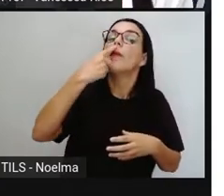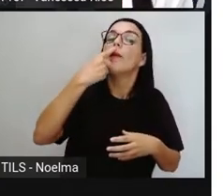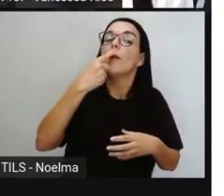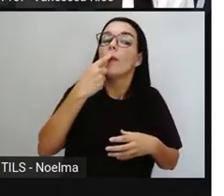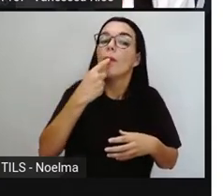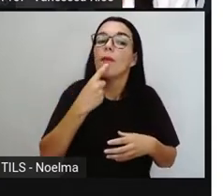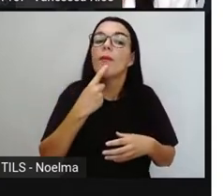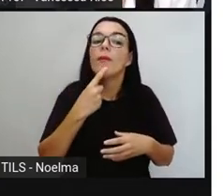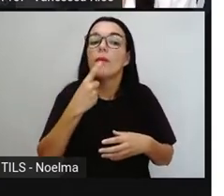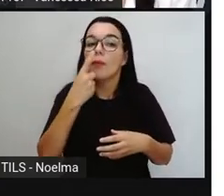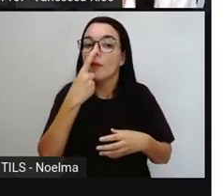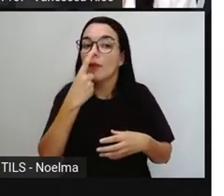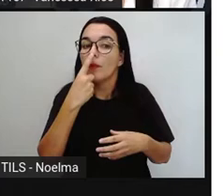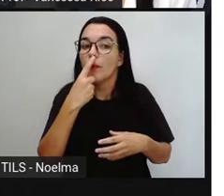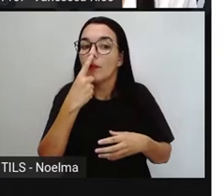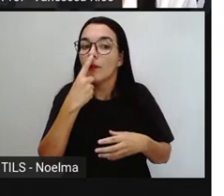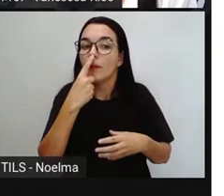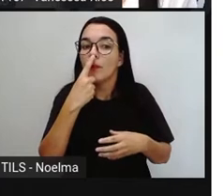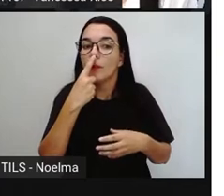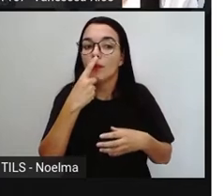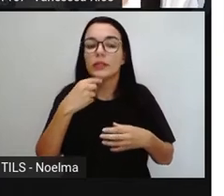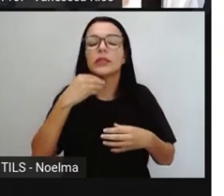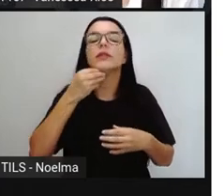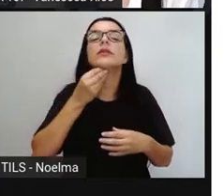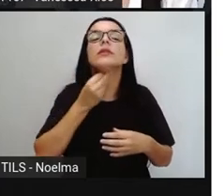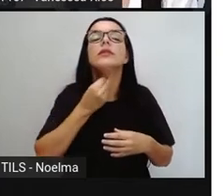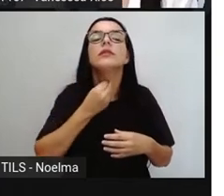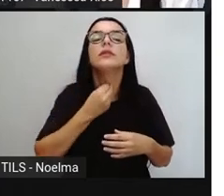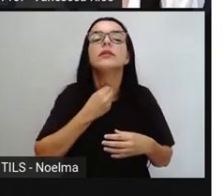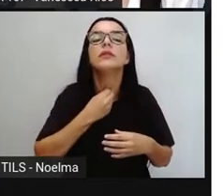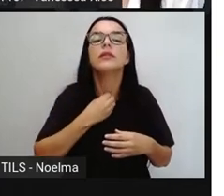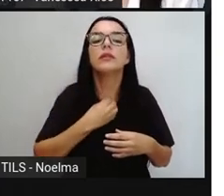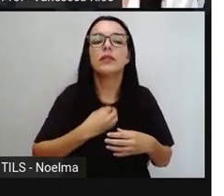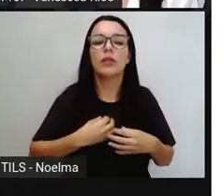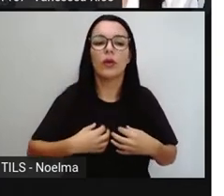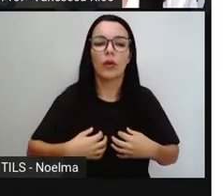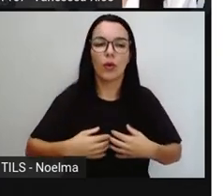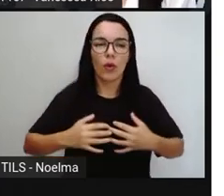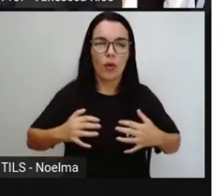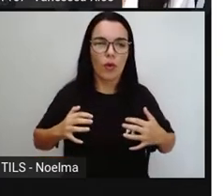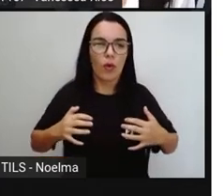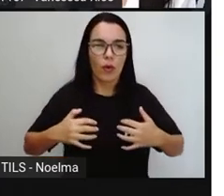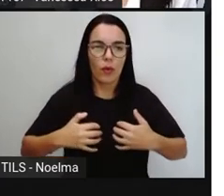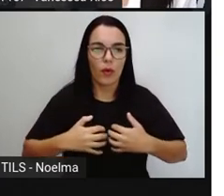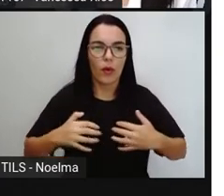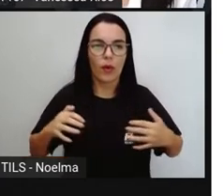filtrado pela cavidade nasal até chegar aos pulmões.